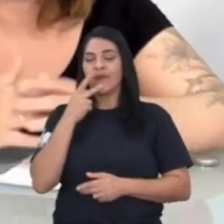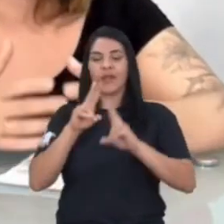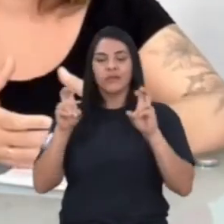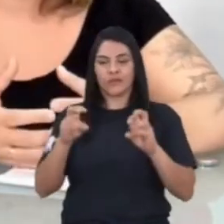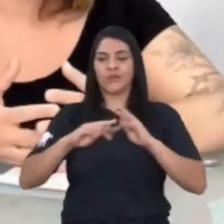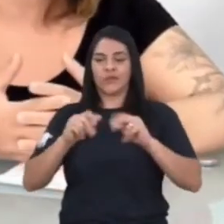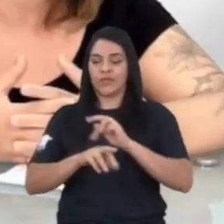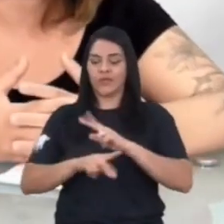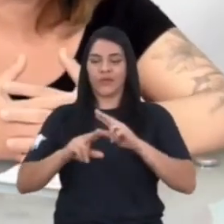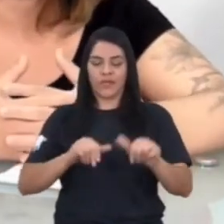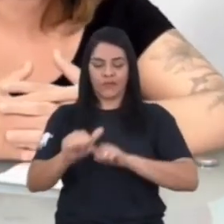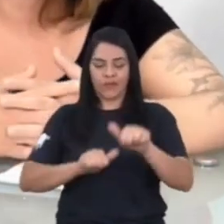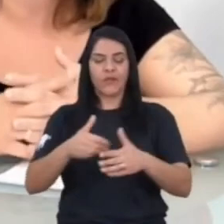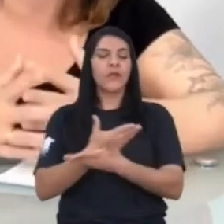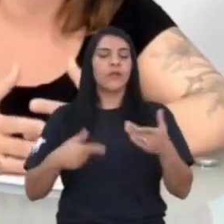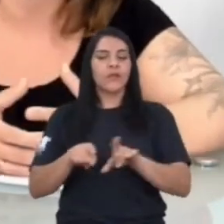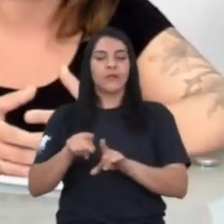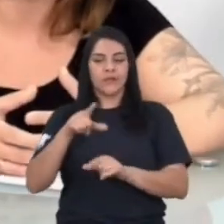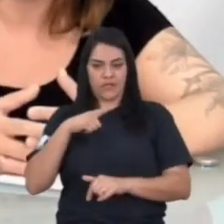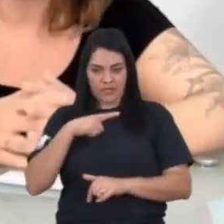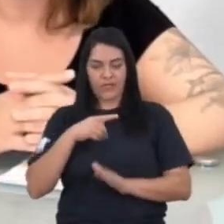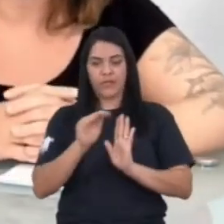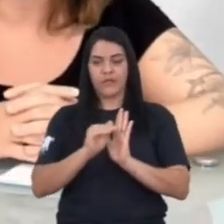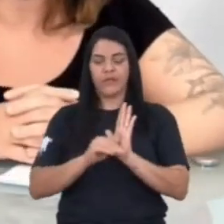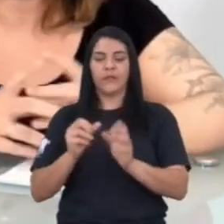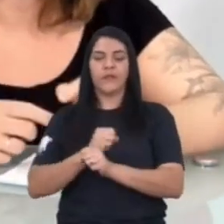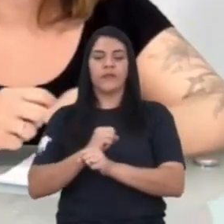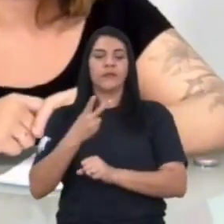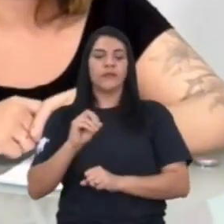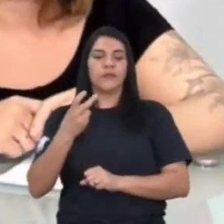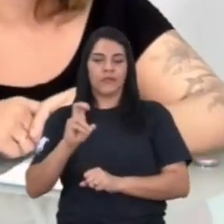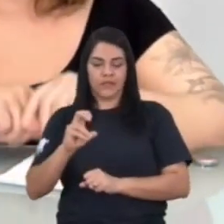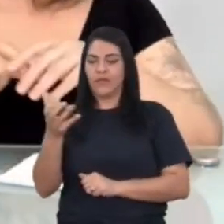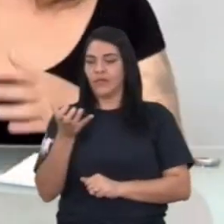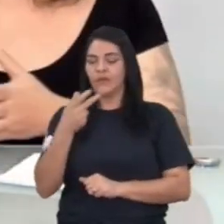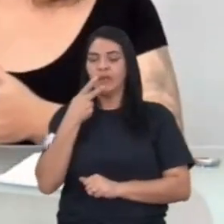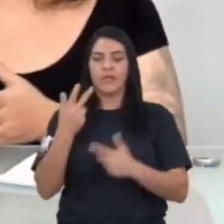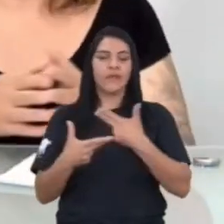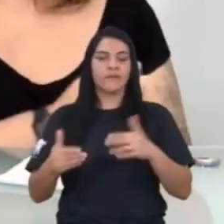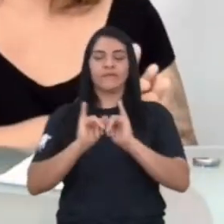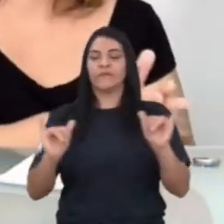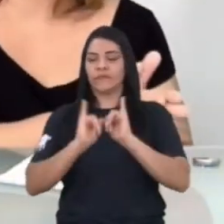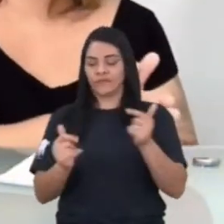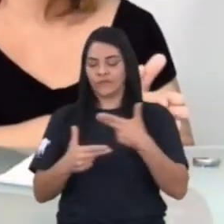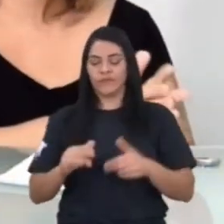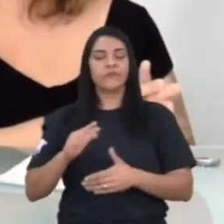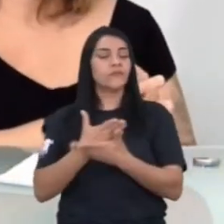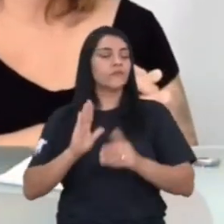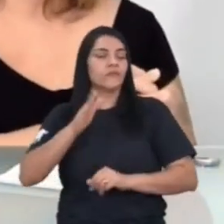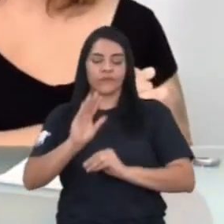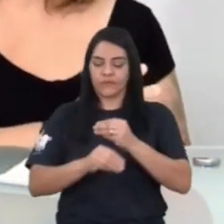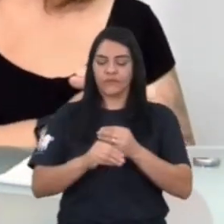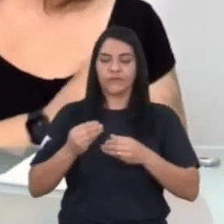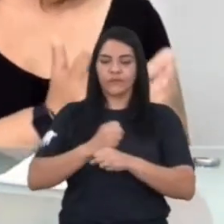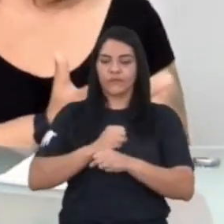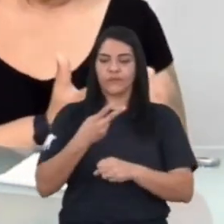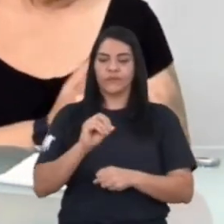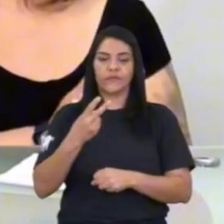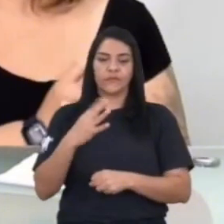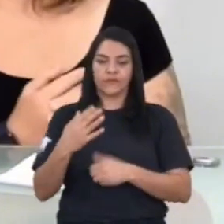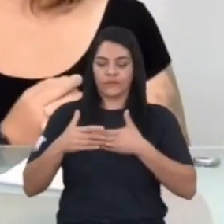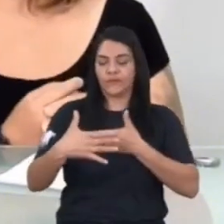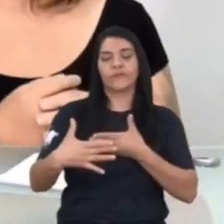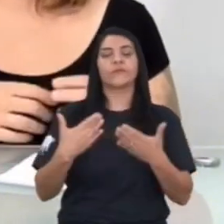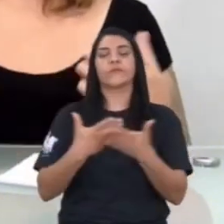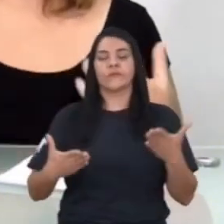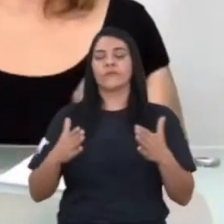sobre as diferentes mudanças que a gente vai ter no Tarefa SP para 2025. Mas antes disso, eu queria ressaltar alguns pontos de mudanças que a gente já implementou ao longo de 2024 e que a gente acha super legal